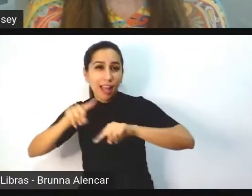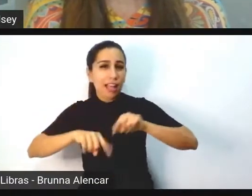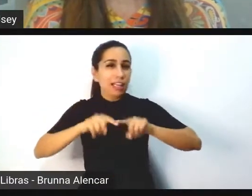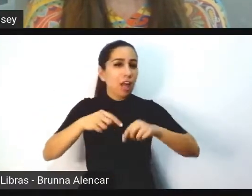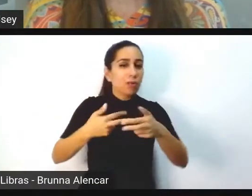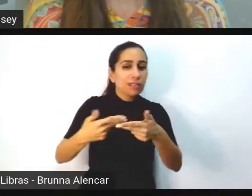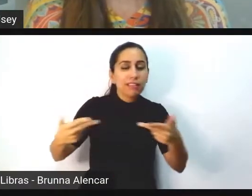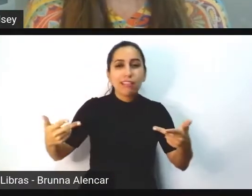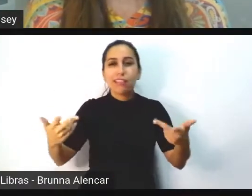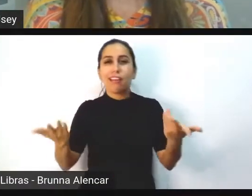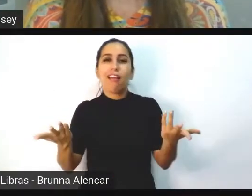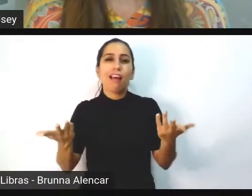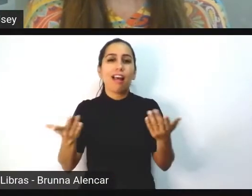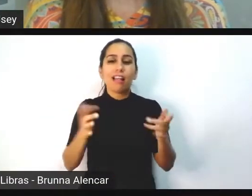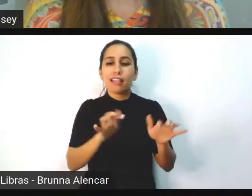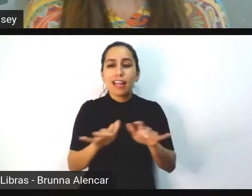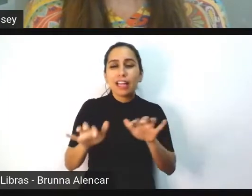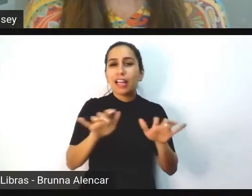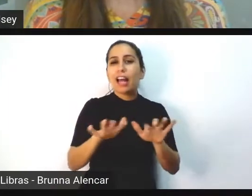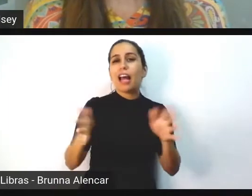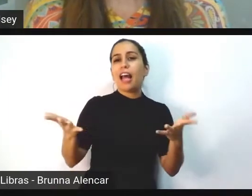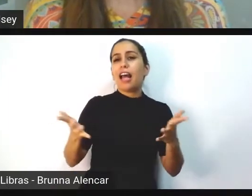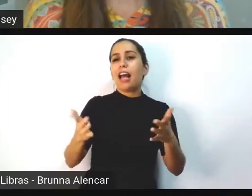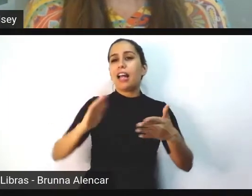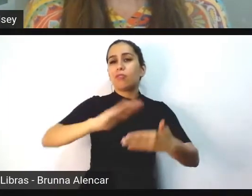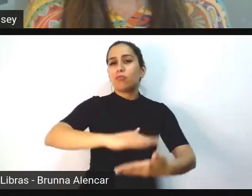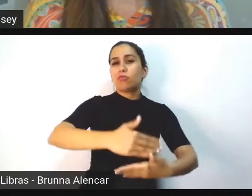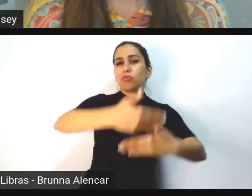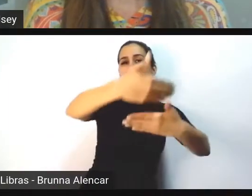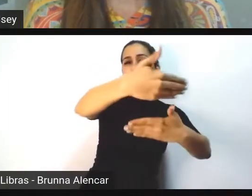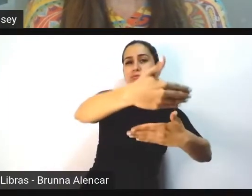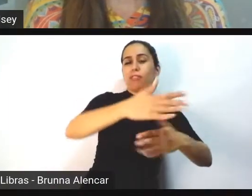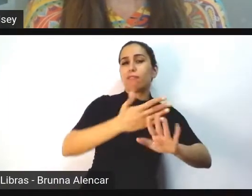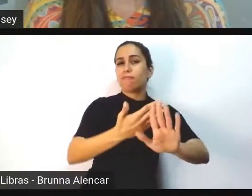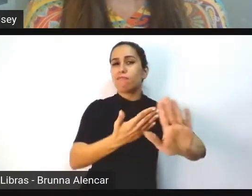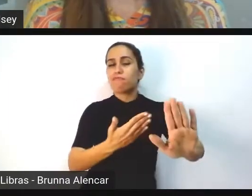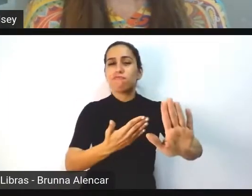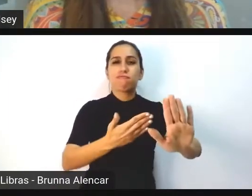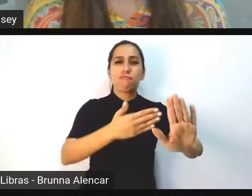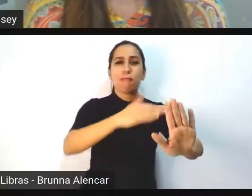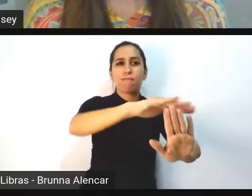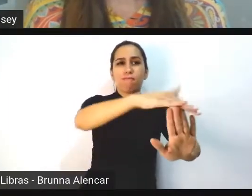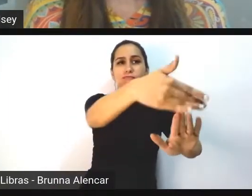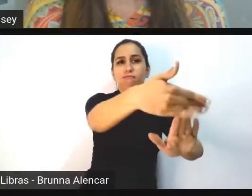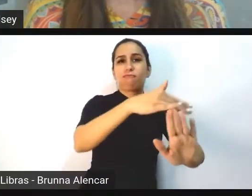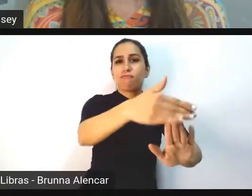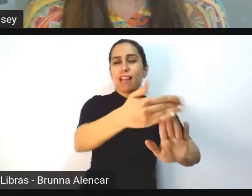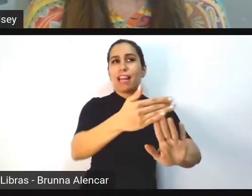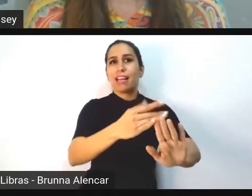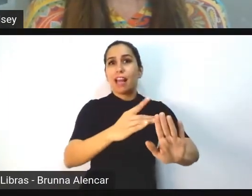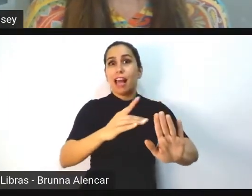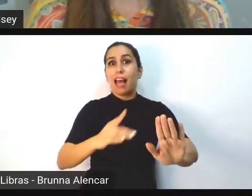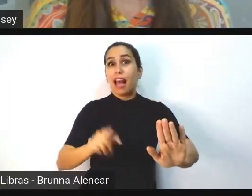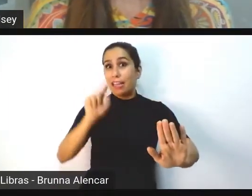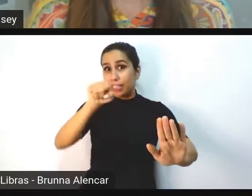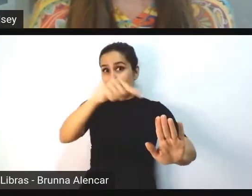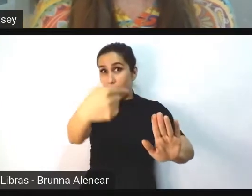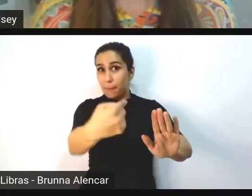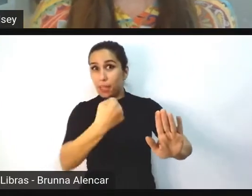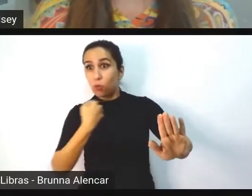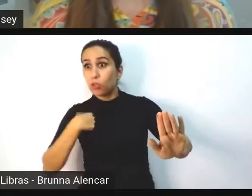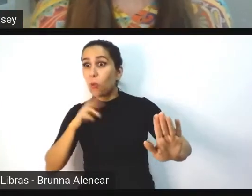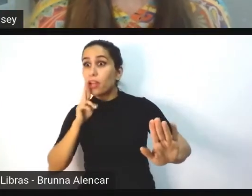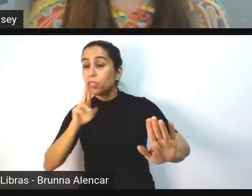acessórios econômicos, o teclado, quando usar um, quando usar outro, e eu responderia a